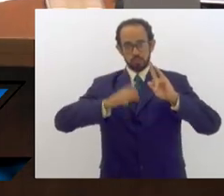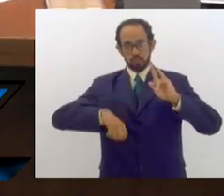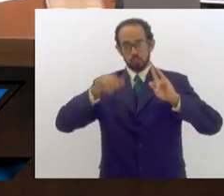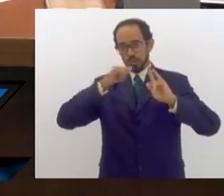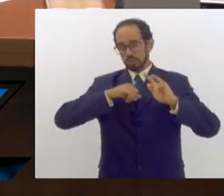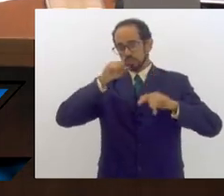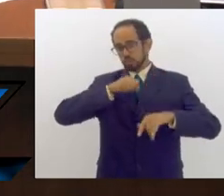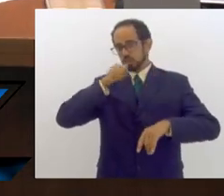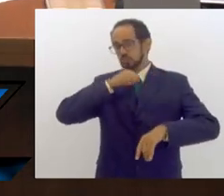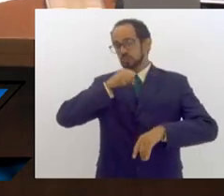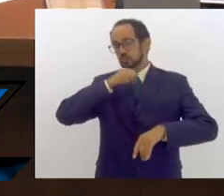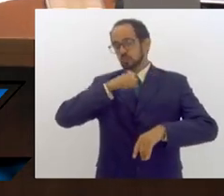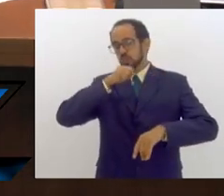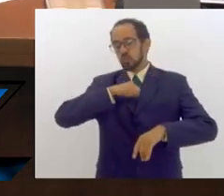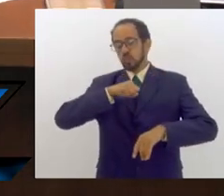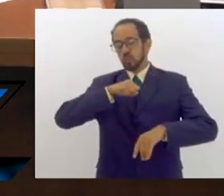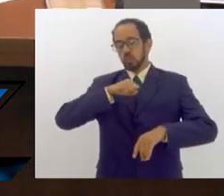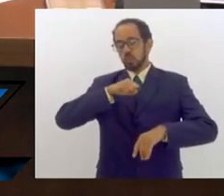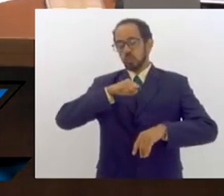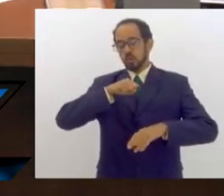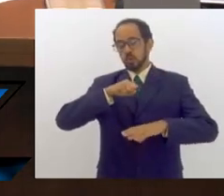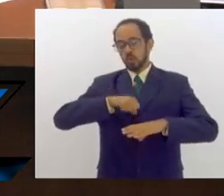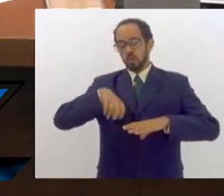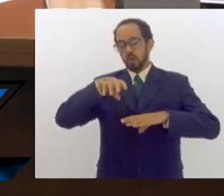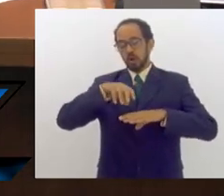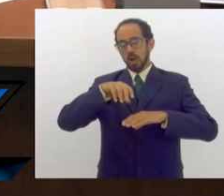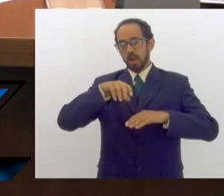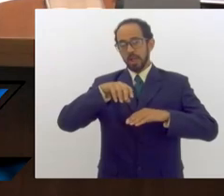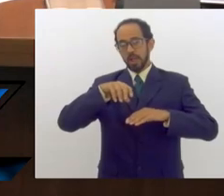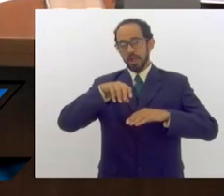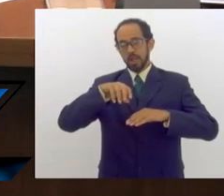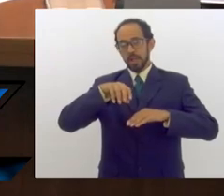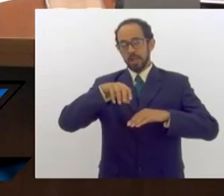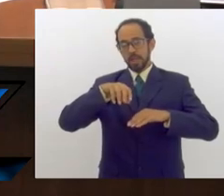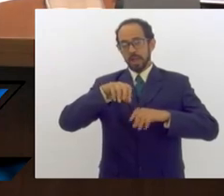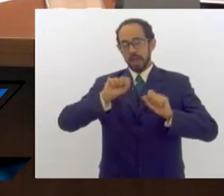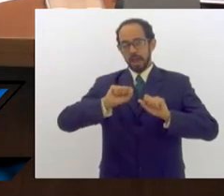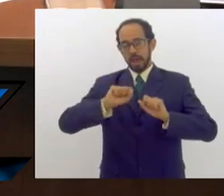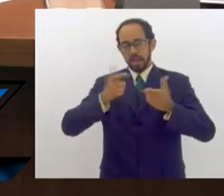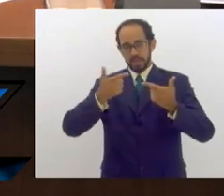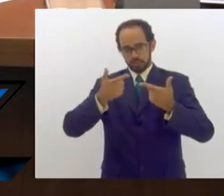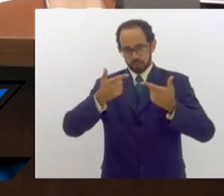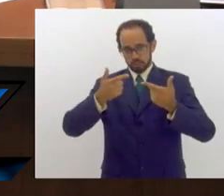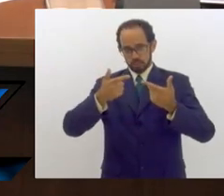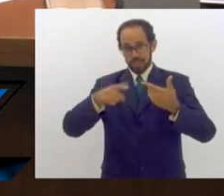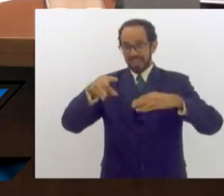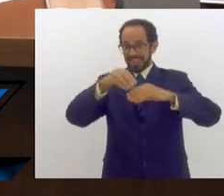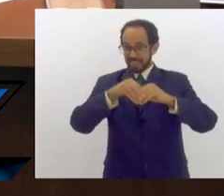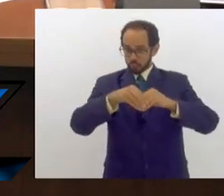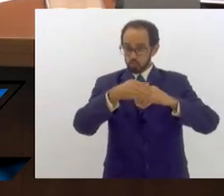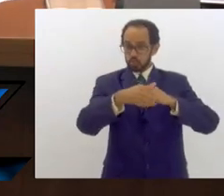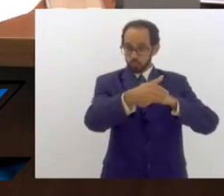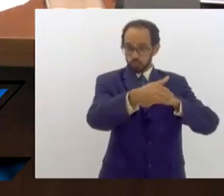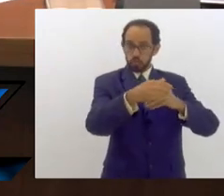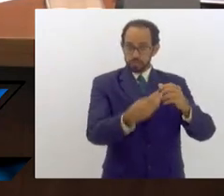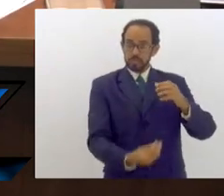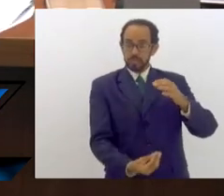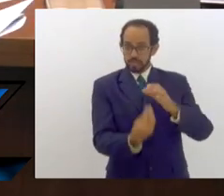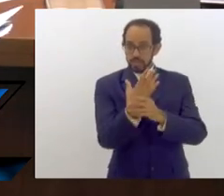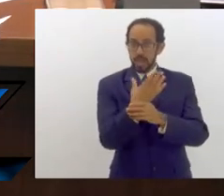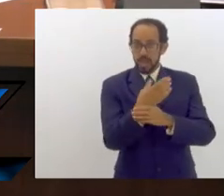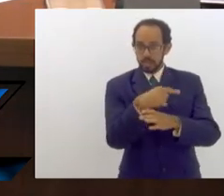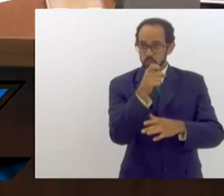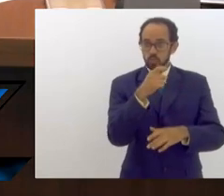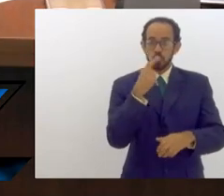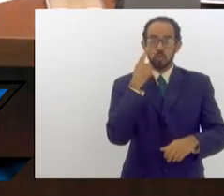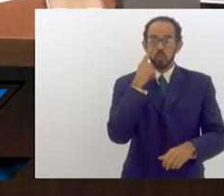anexo da alerj fosse cedido para a criação de um hospital